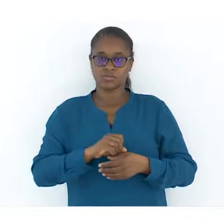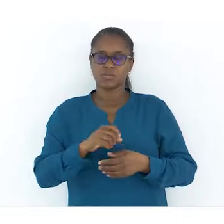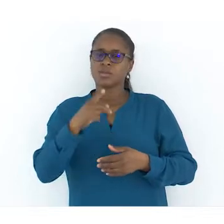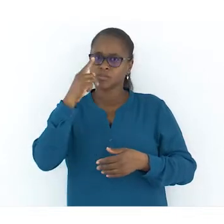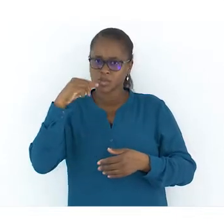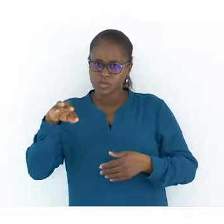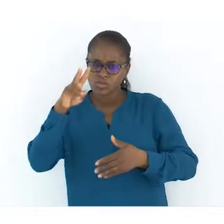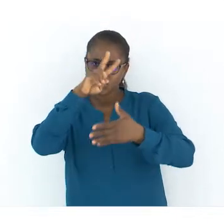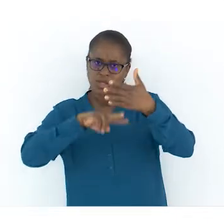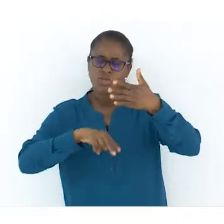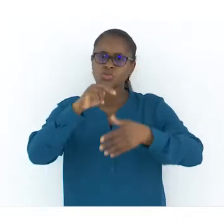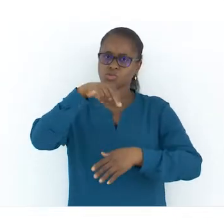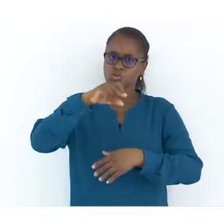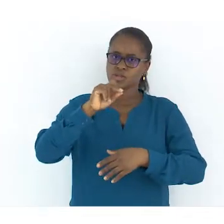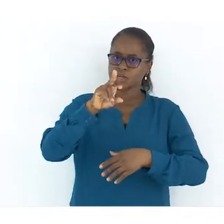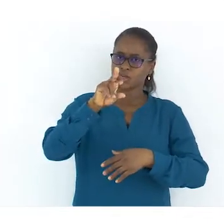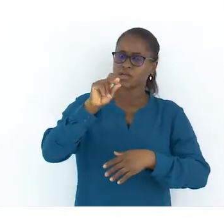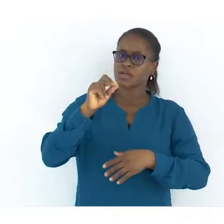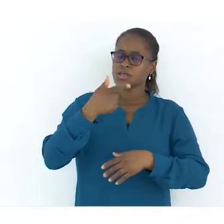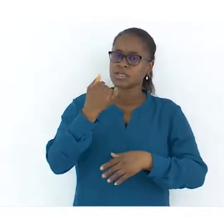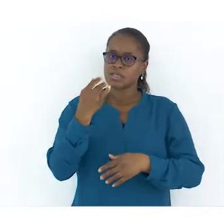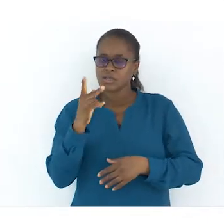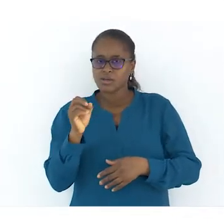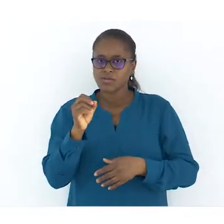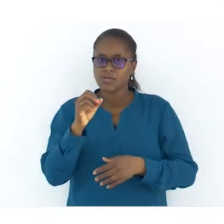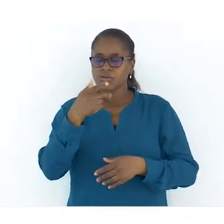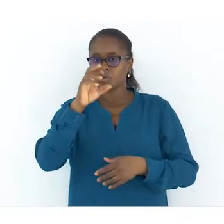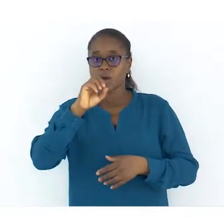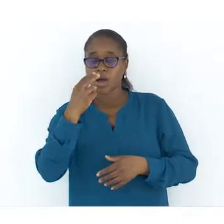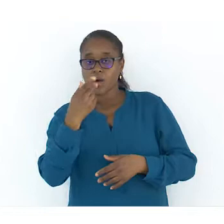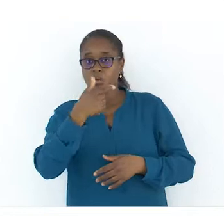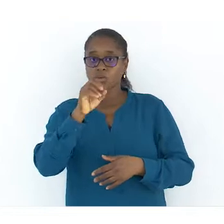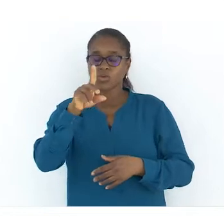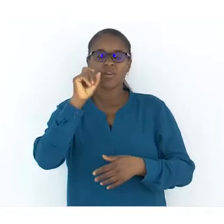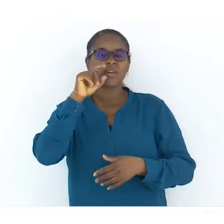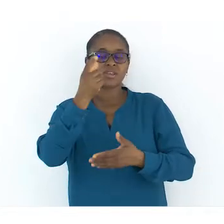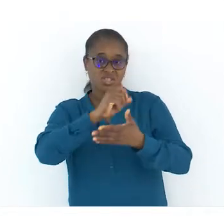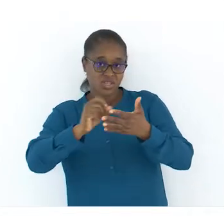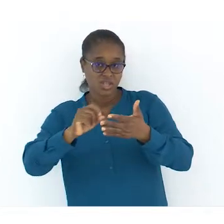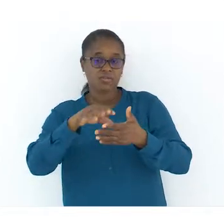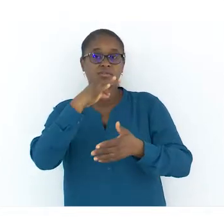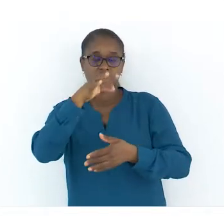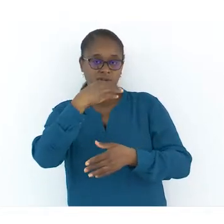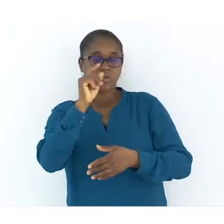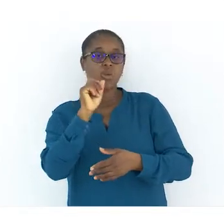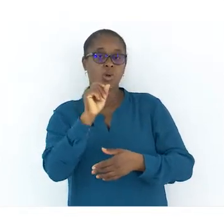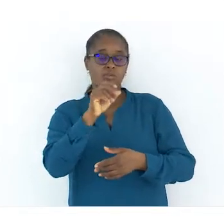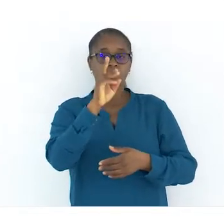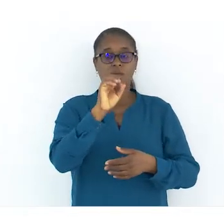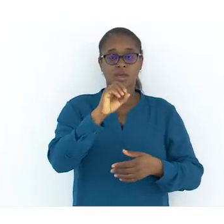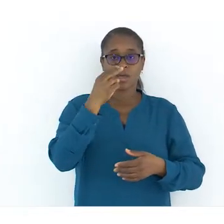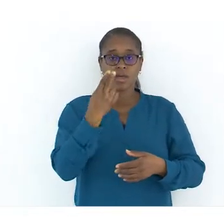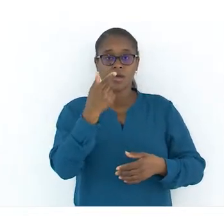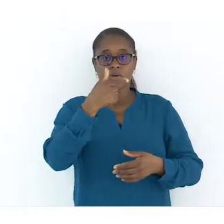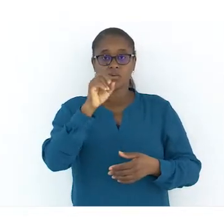narrativo, o autor quem escreve é denominado de autor, enquanto que no